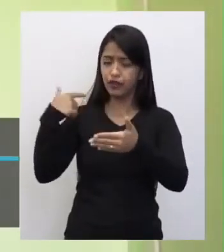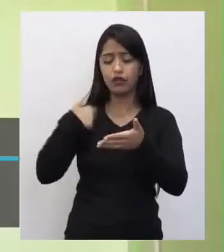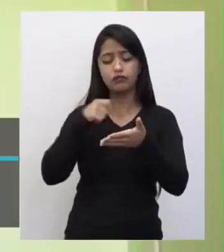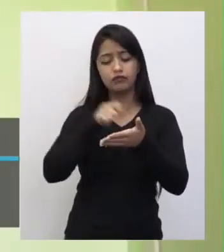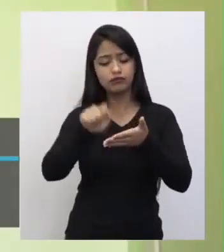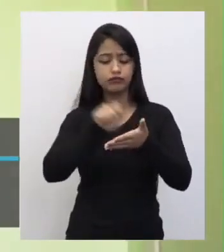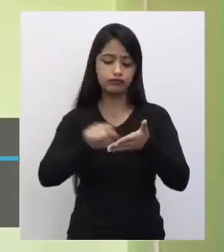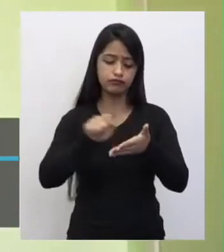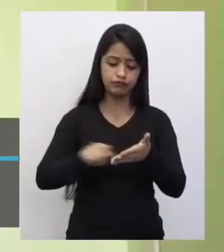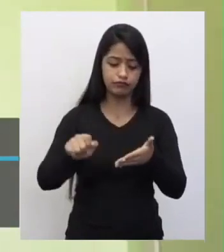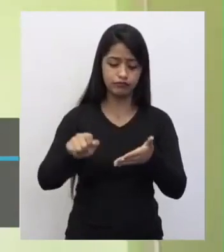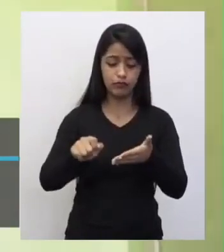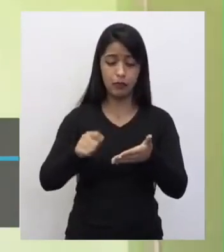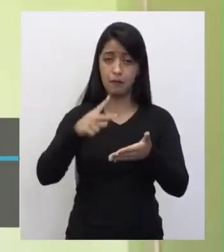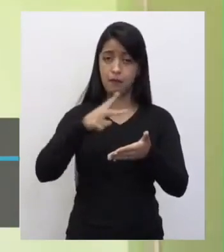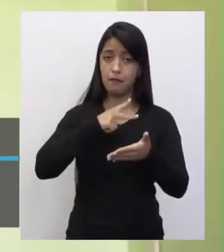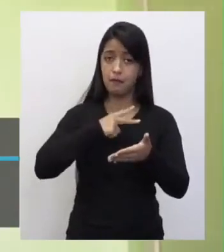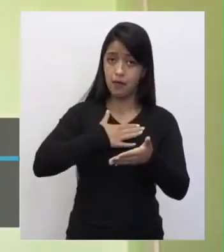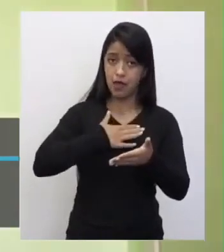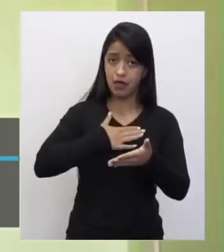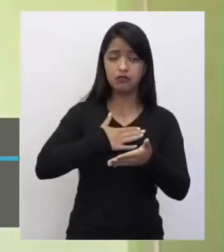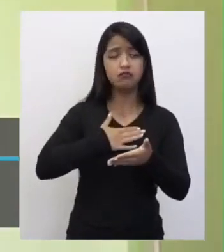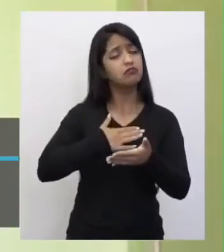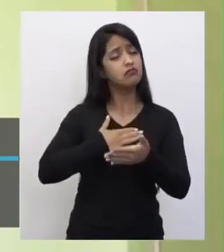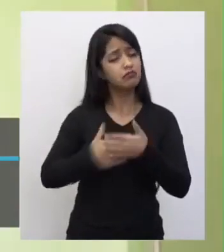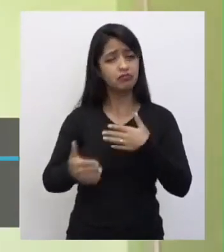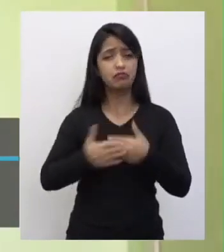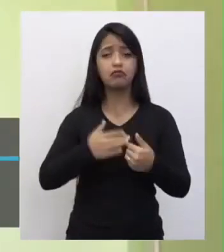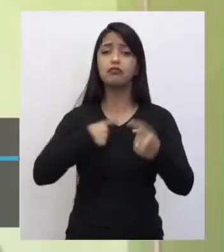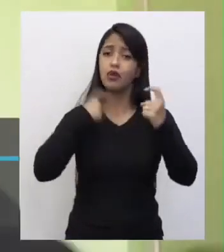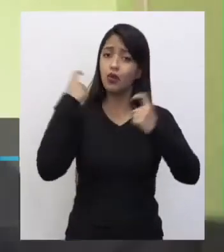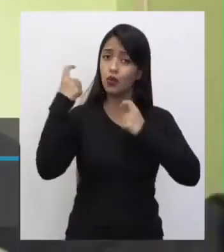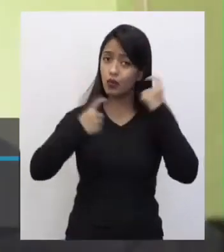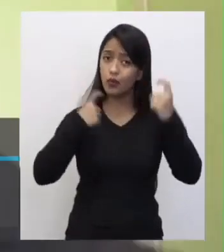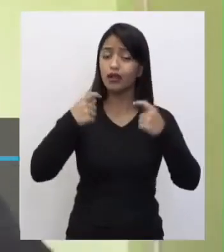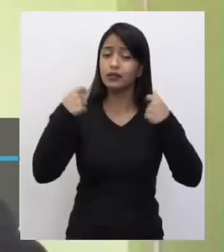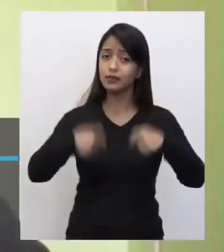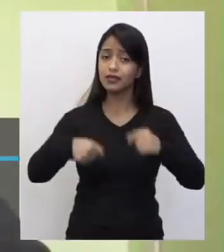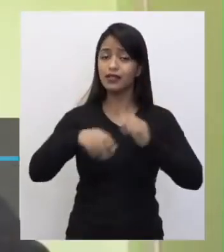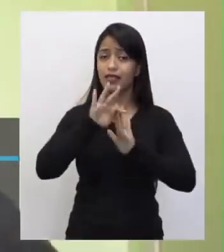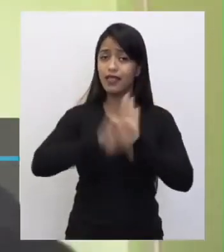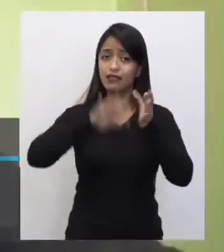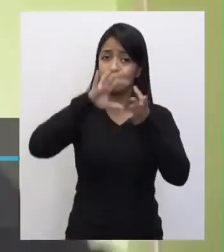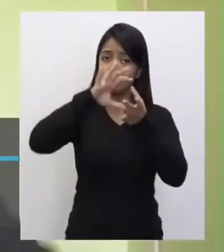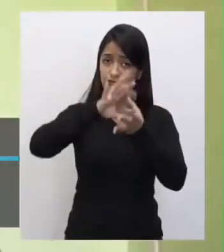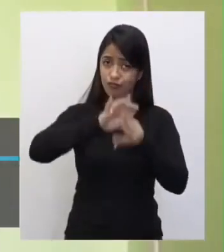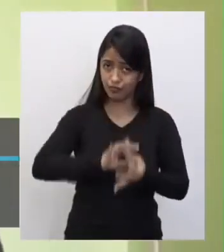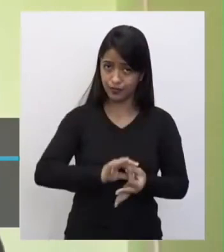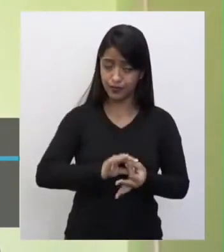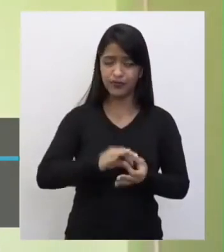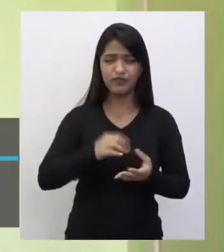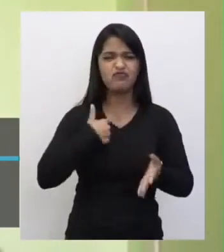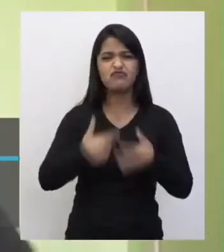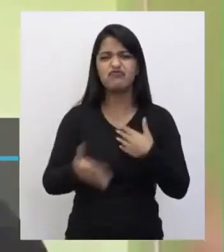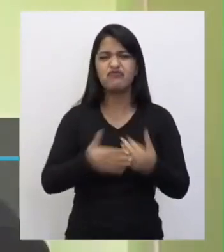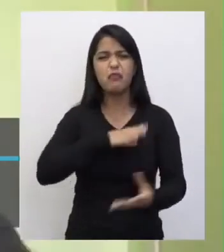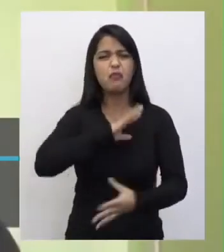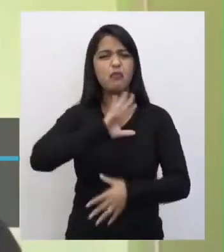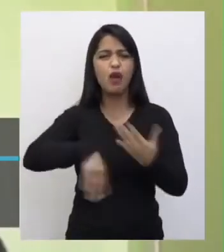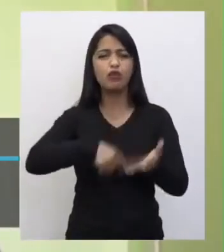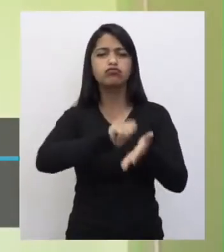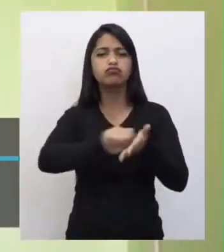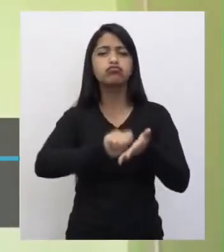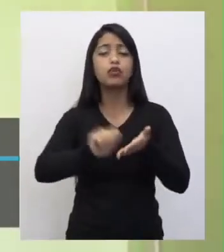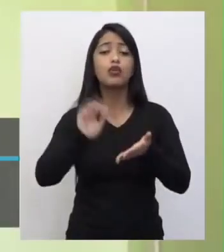essa preocupação com a articulação, com a organização do meu texto. Senão, daqui a 20 anos, quando eu for ler novamente e